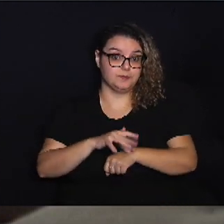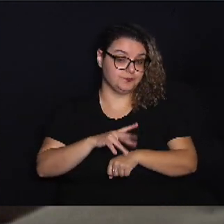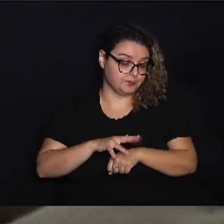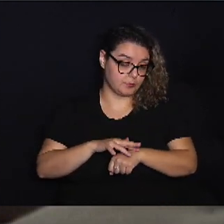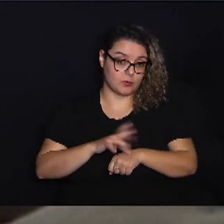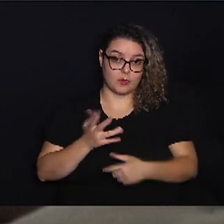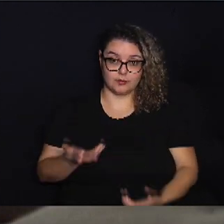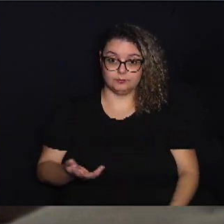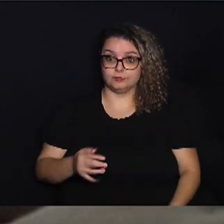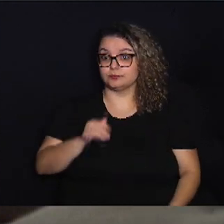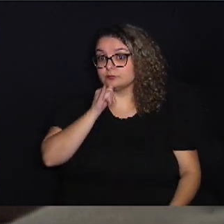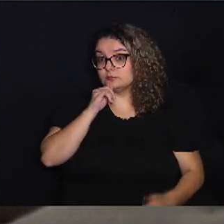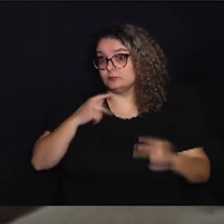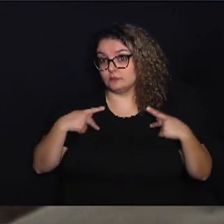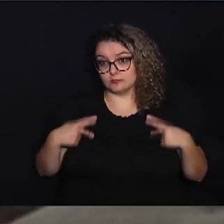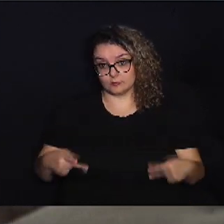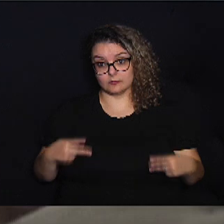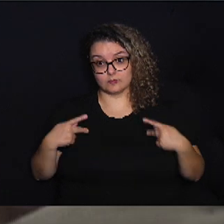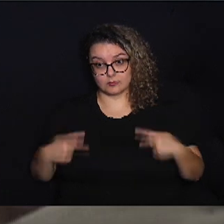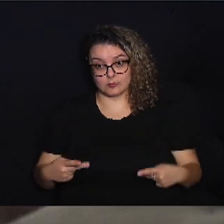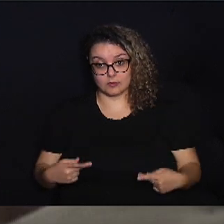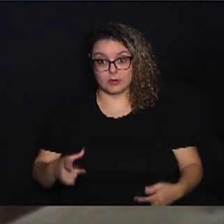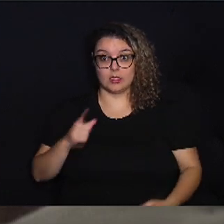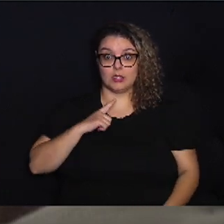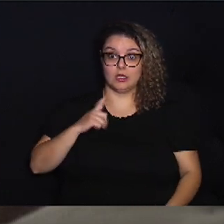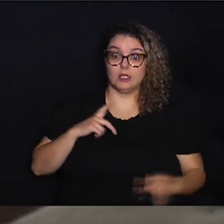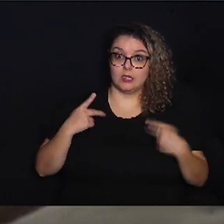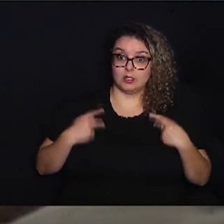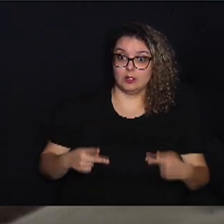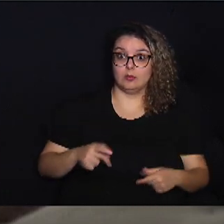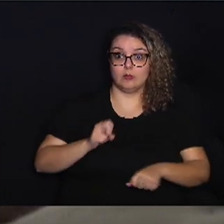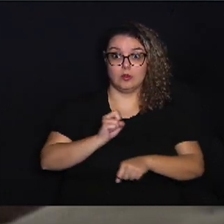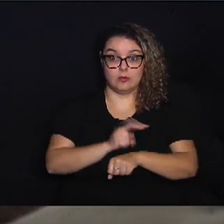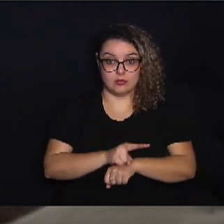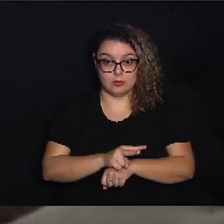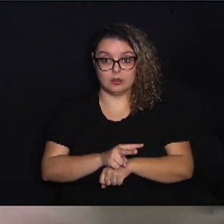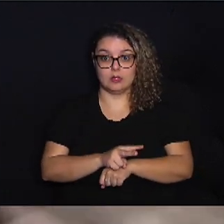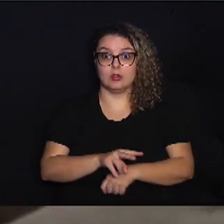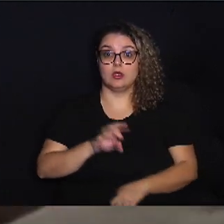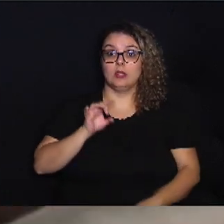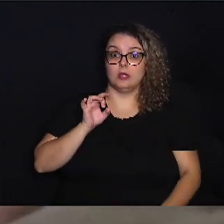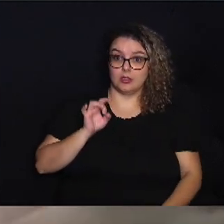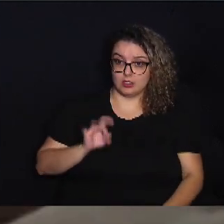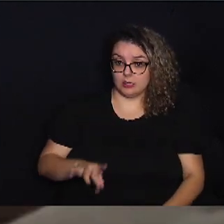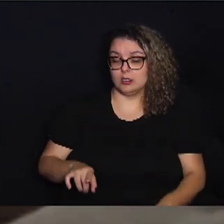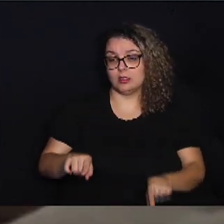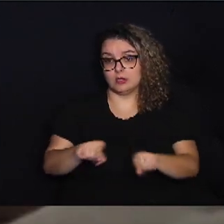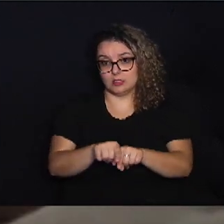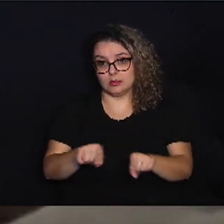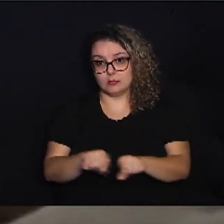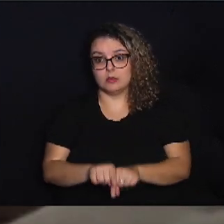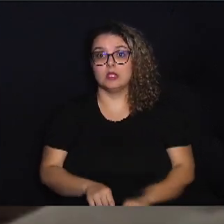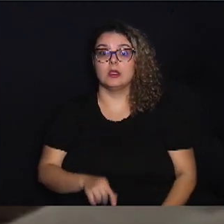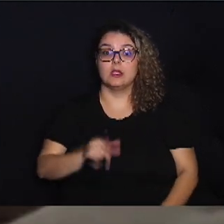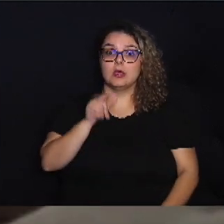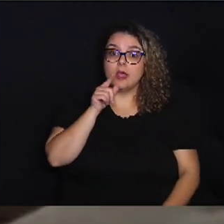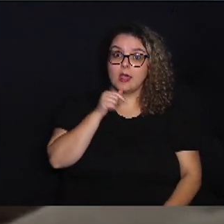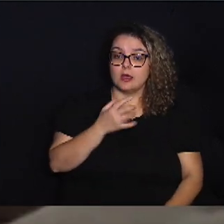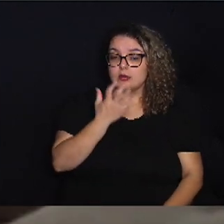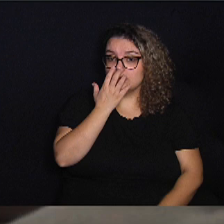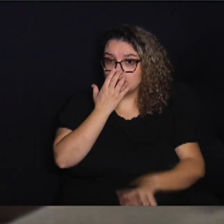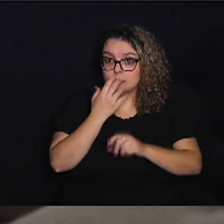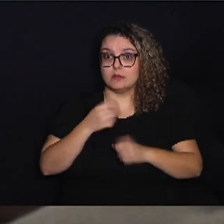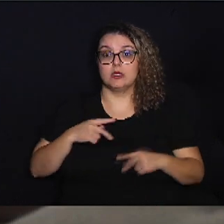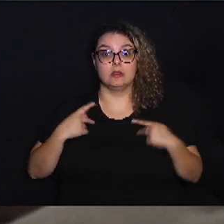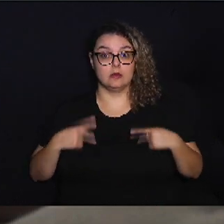uma pneumonia, tem pneumonia causada por vírus, aí a gente só dá também hidratação e oxigênio. Mas se for uma